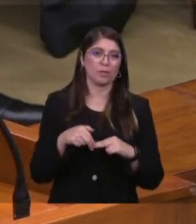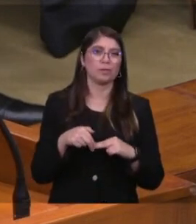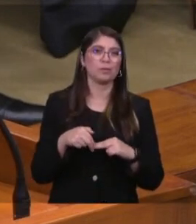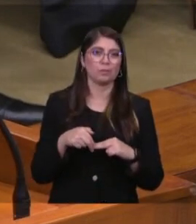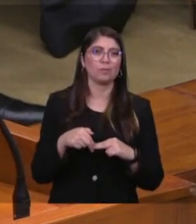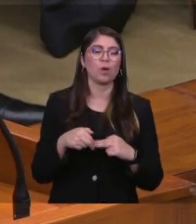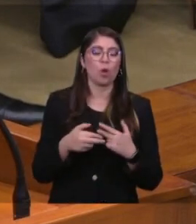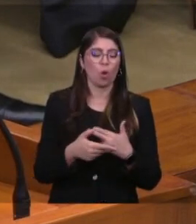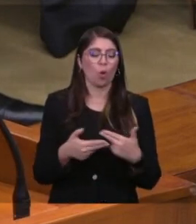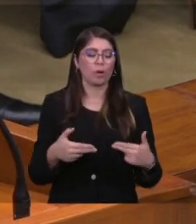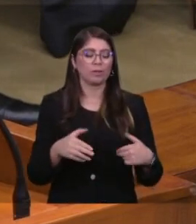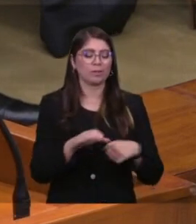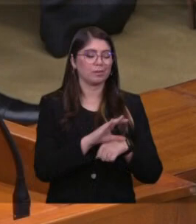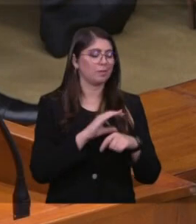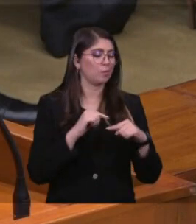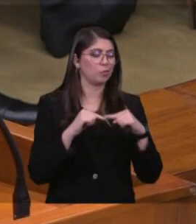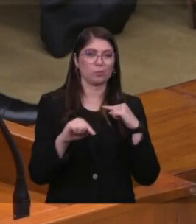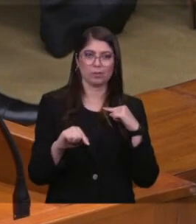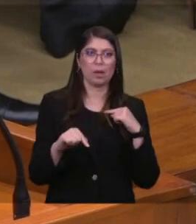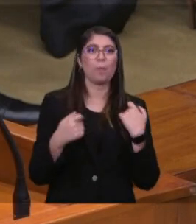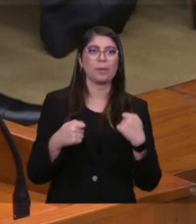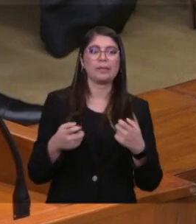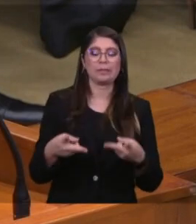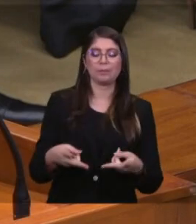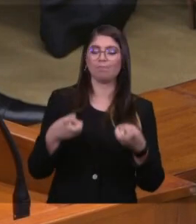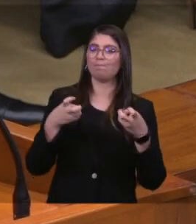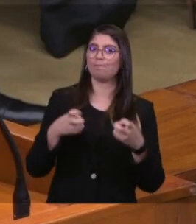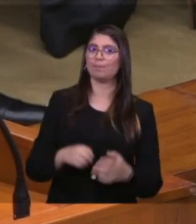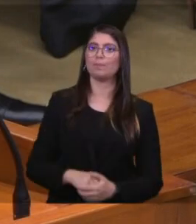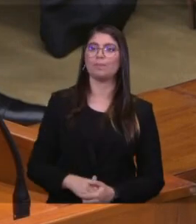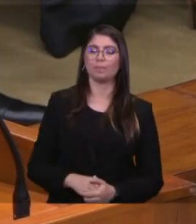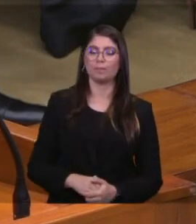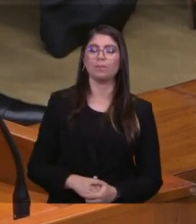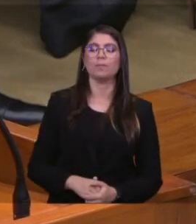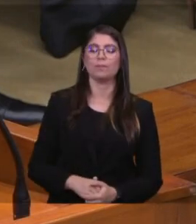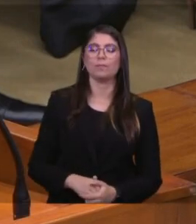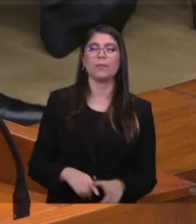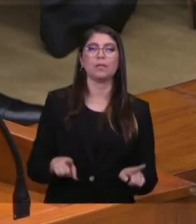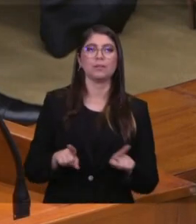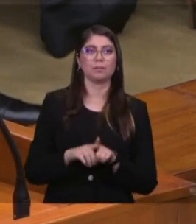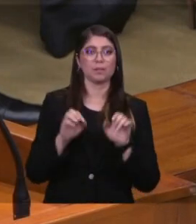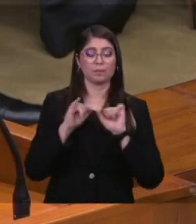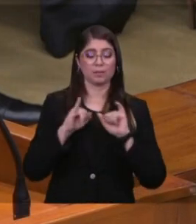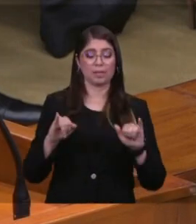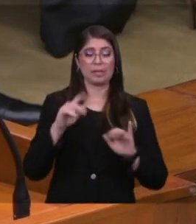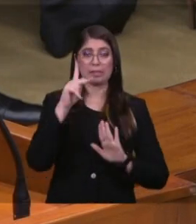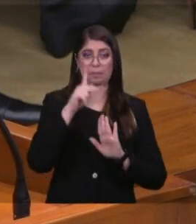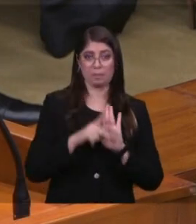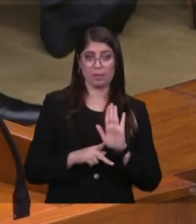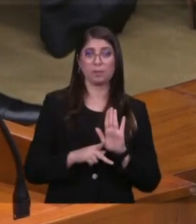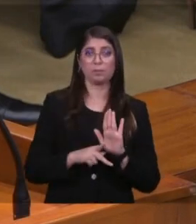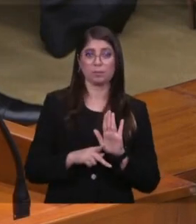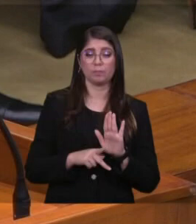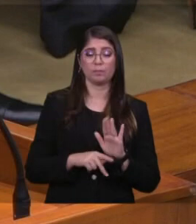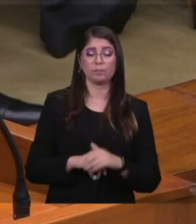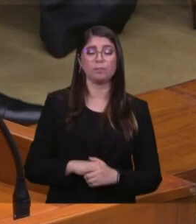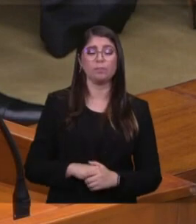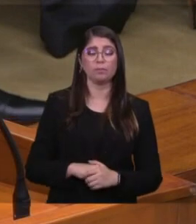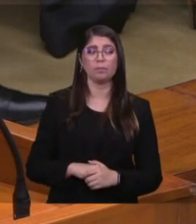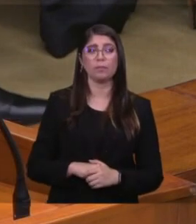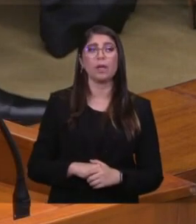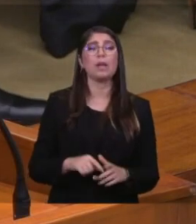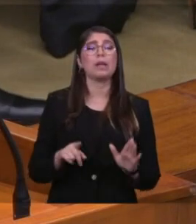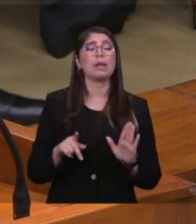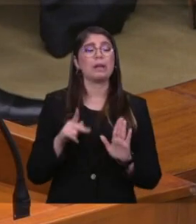coisas inconstitucional também. E dizer que, nesse plano nacional, também não se deve ter